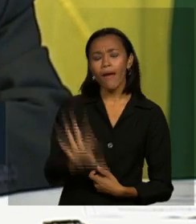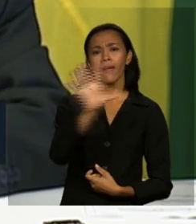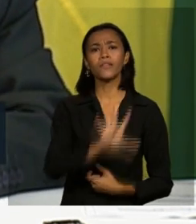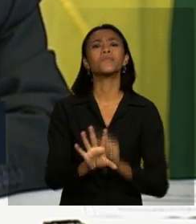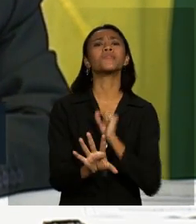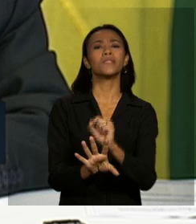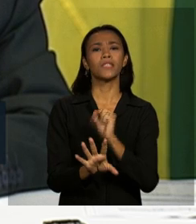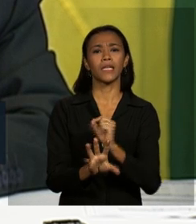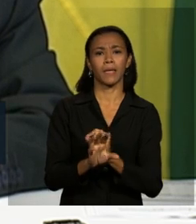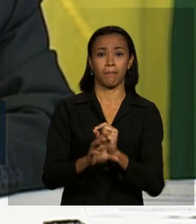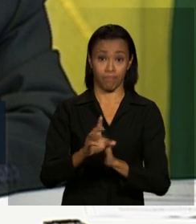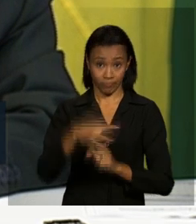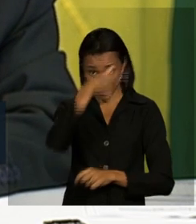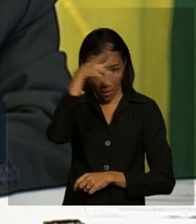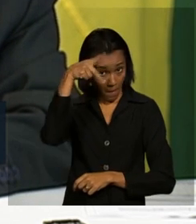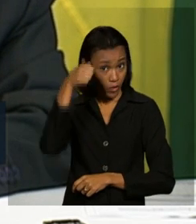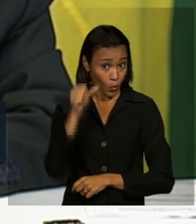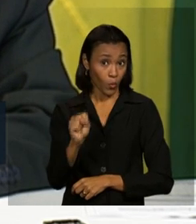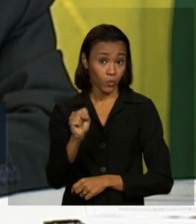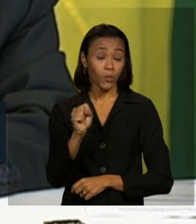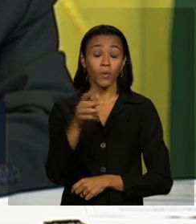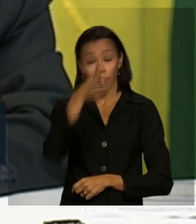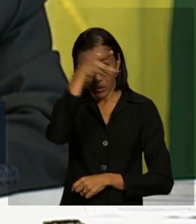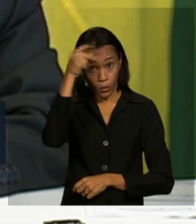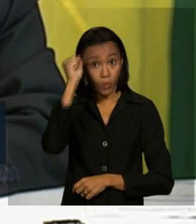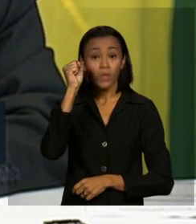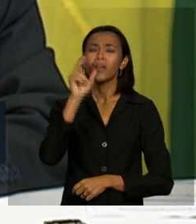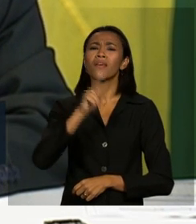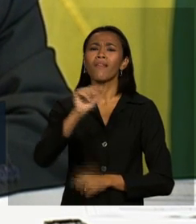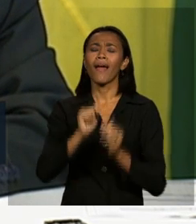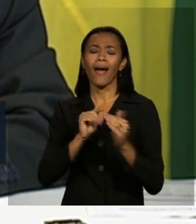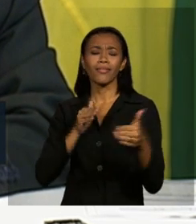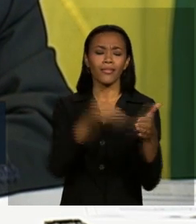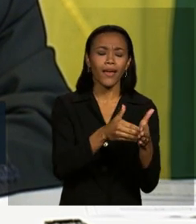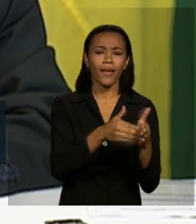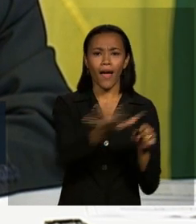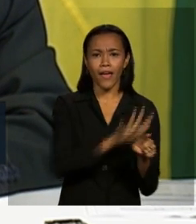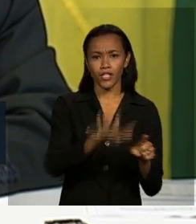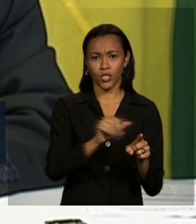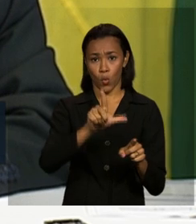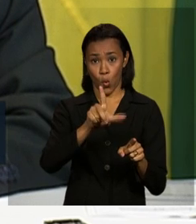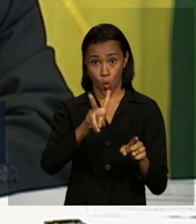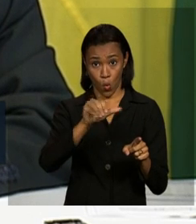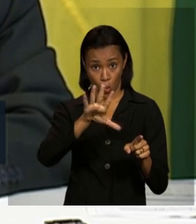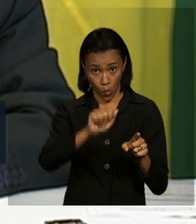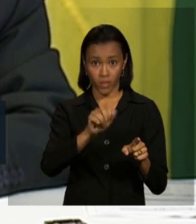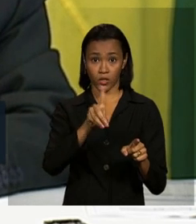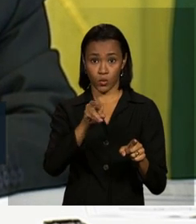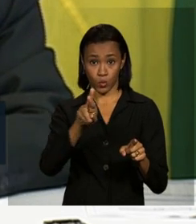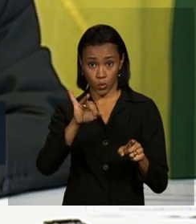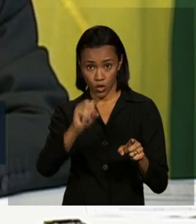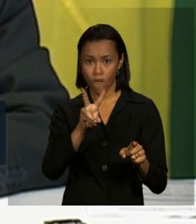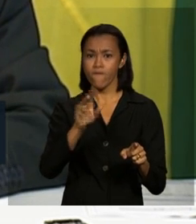do Mato Grosso A Ferrovia que vai até a região de Lucas do Rio Verde que